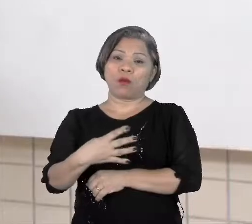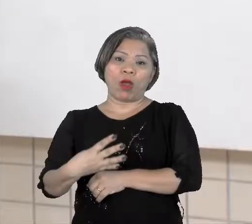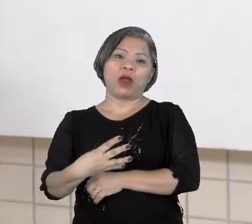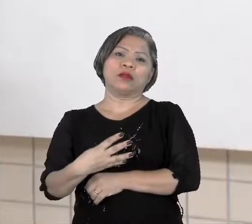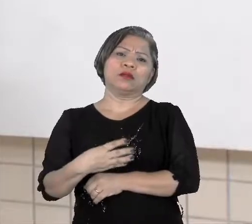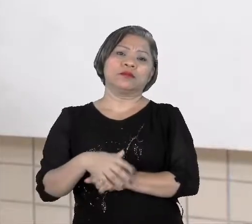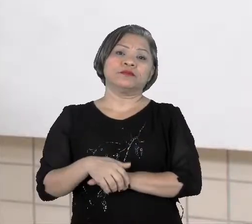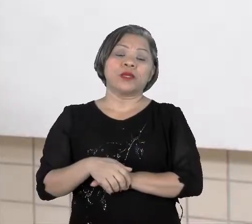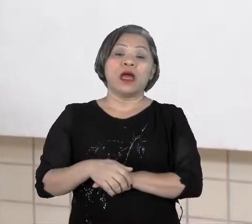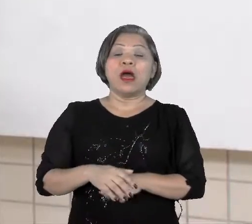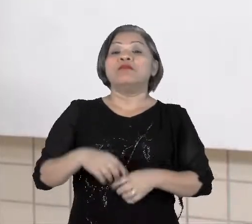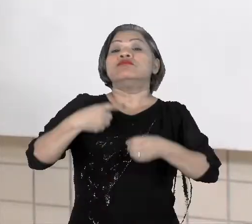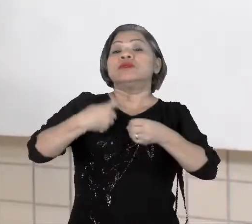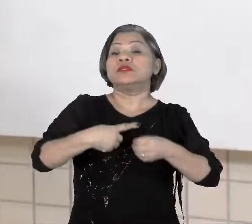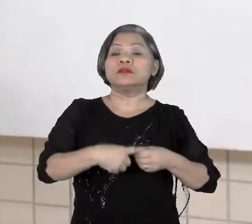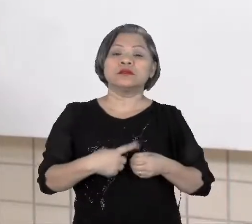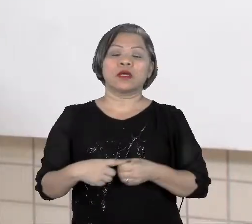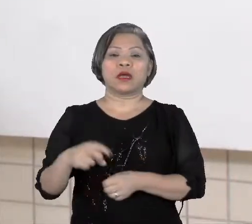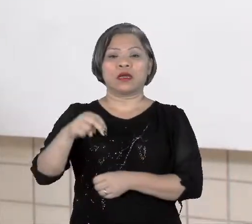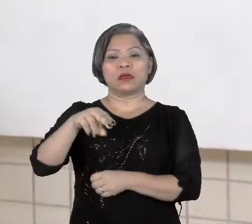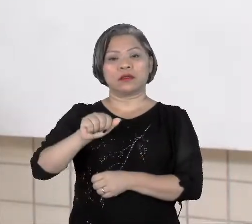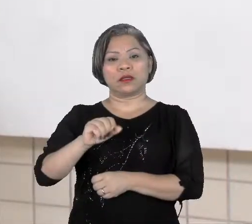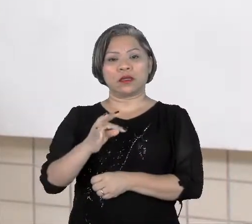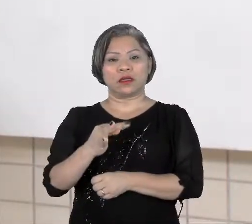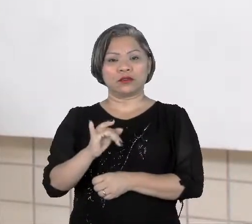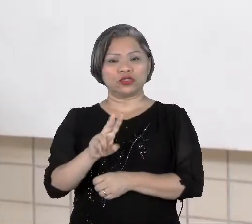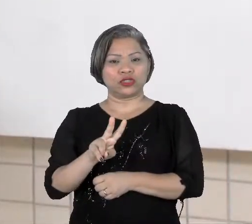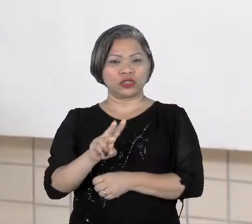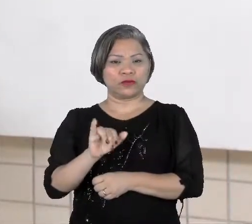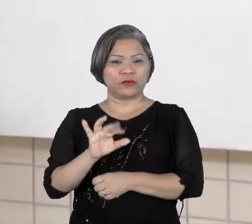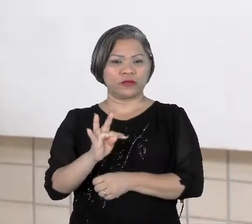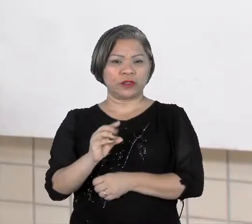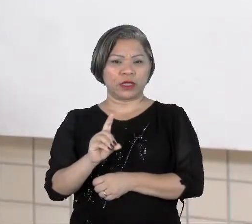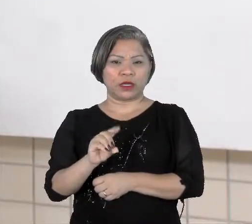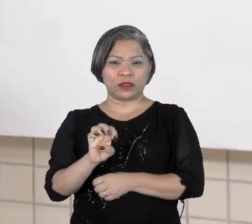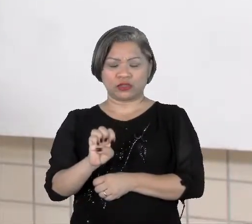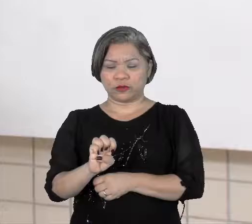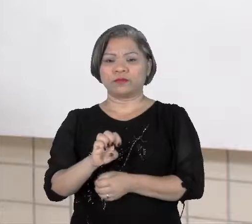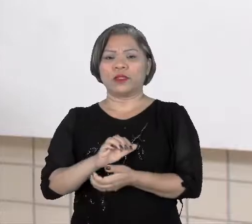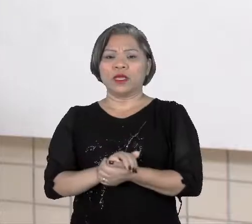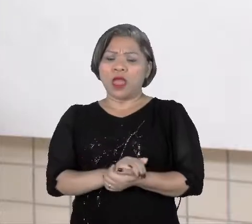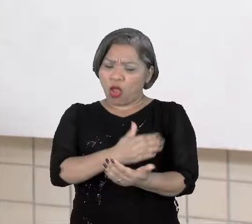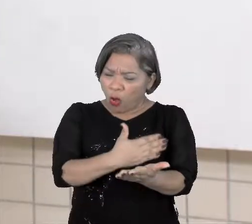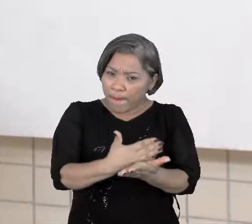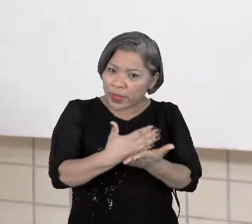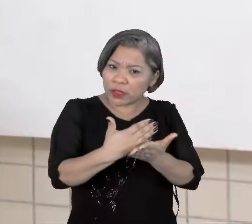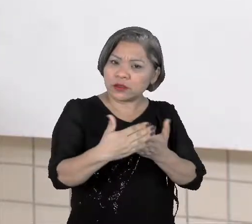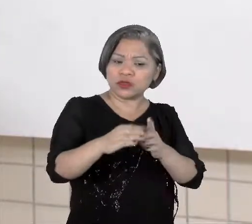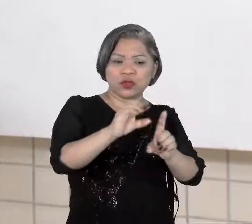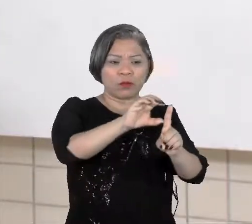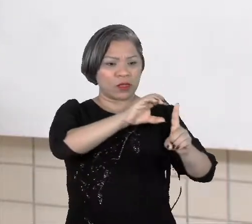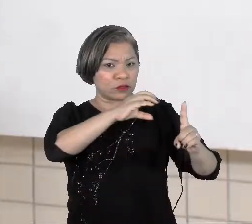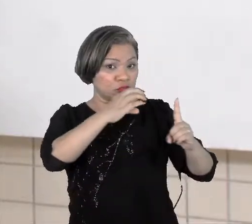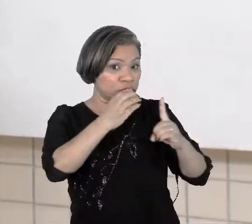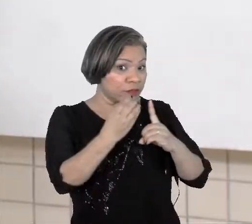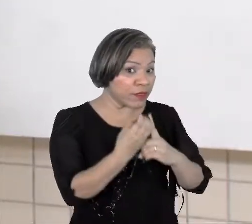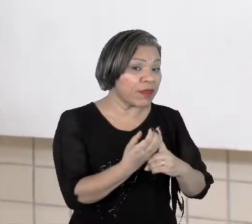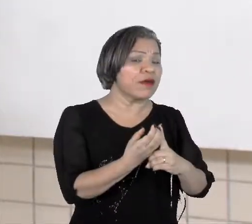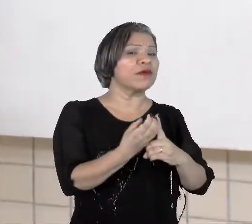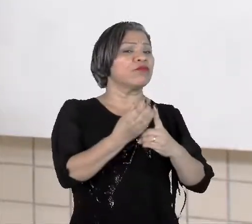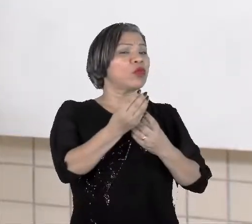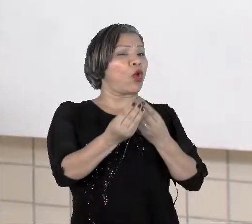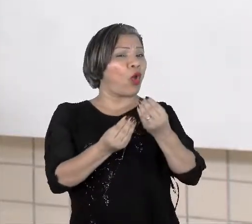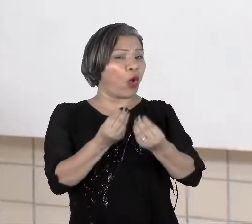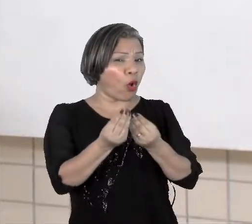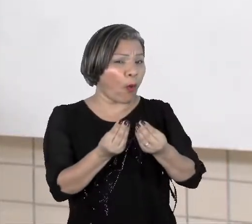isso, através desse ciclo do ouro, a cidade de Natividade vai ter uma formação de uma sociedade totalmente heterogênea, formada